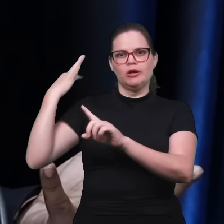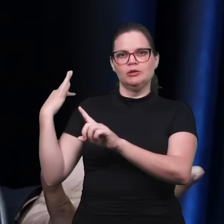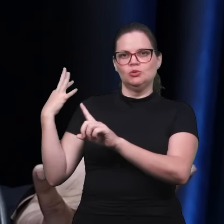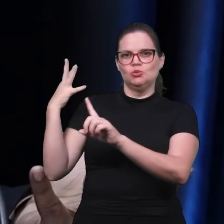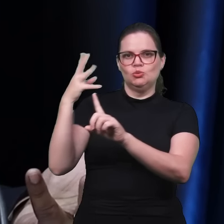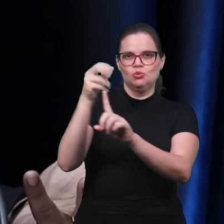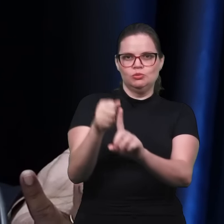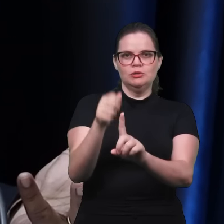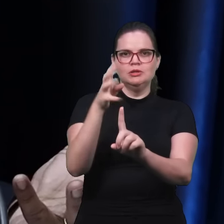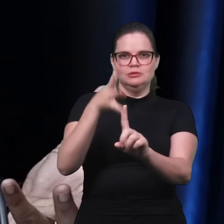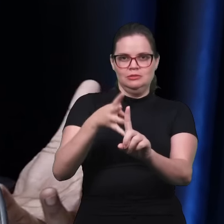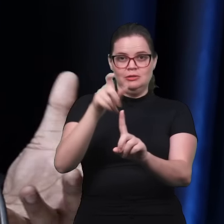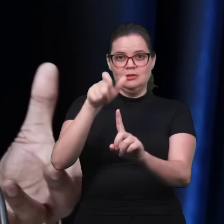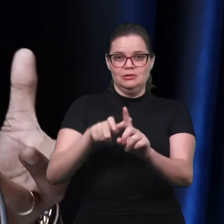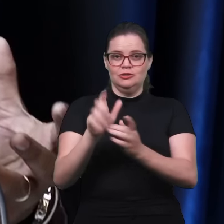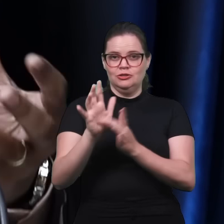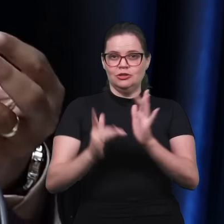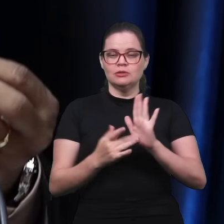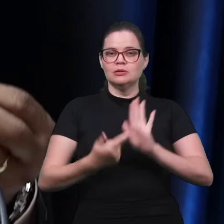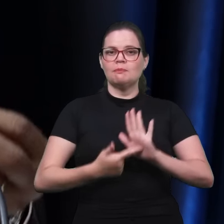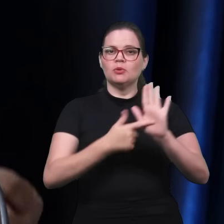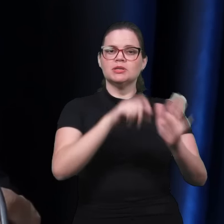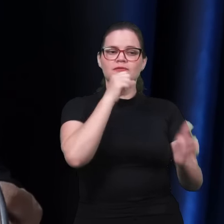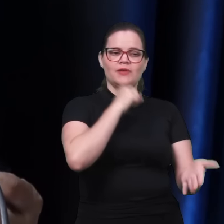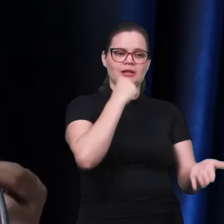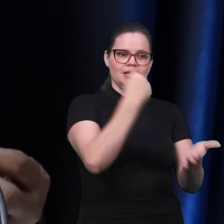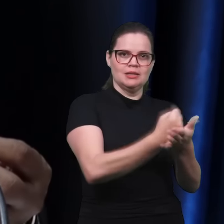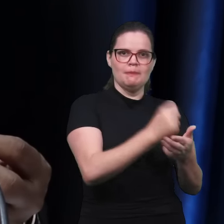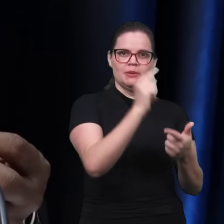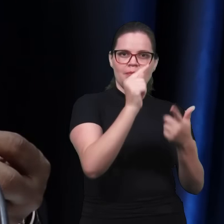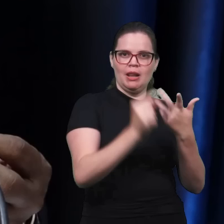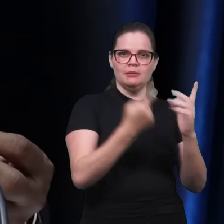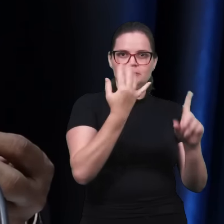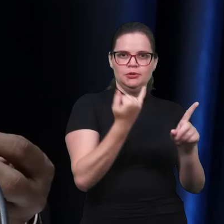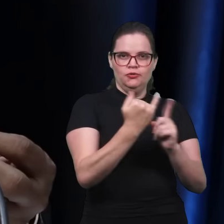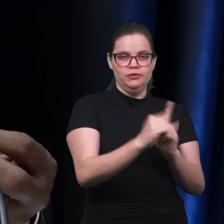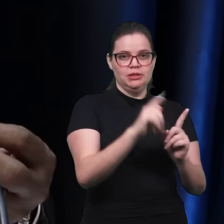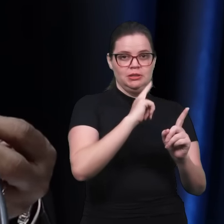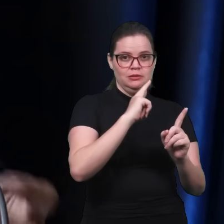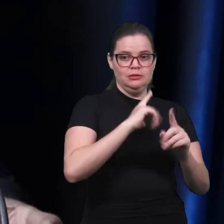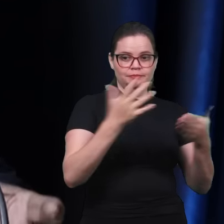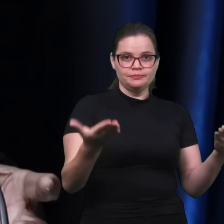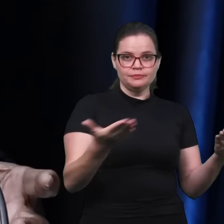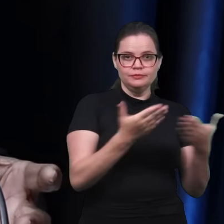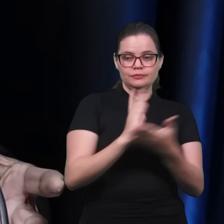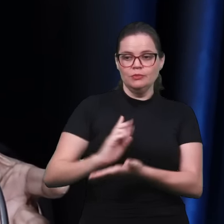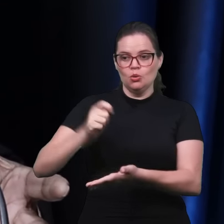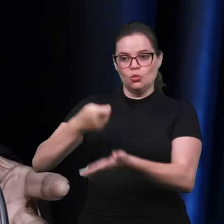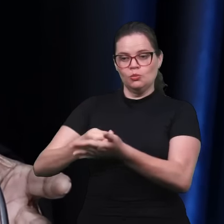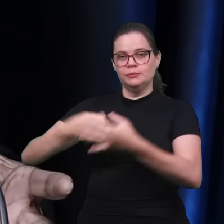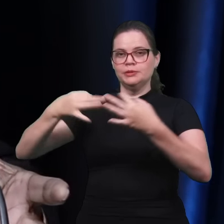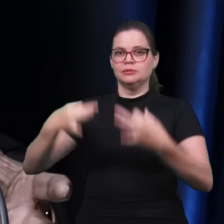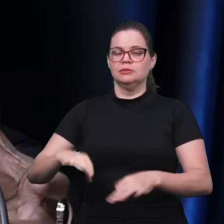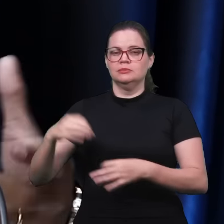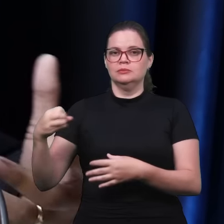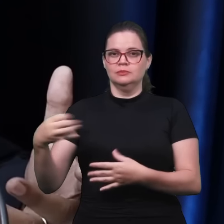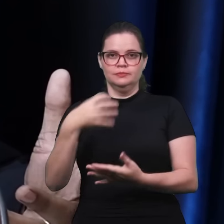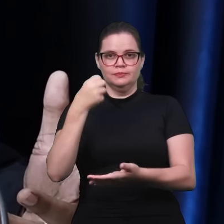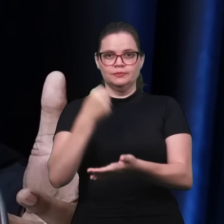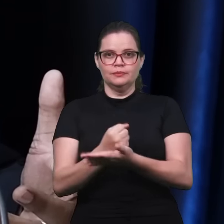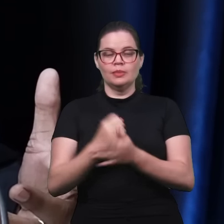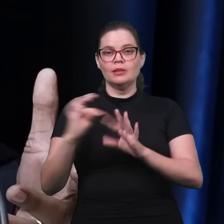do Velho Testamento, agora se consolidando, se tornando real, e